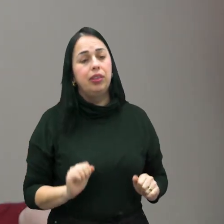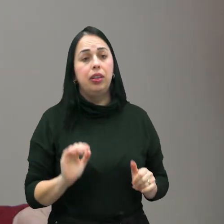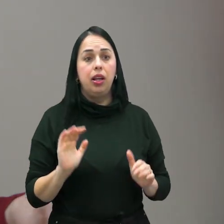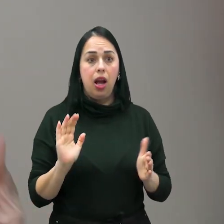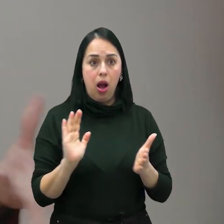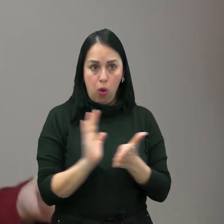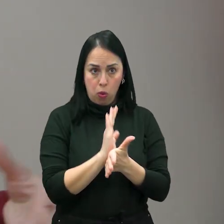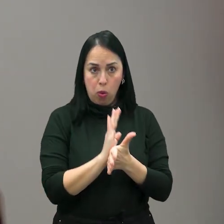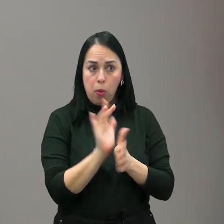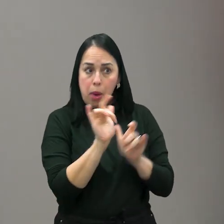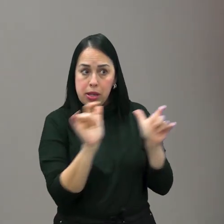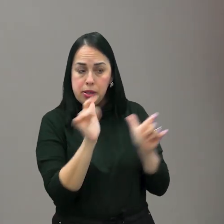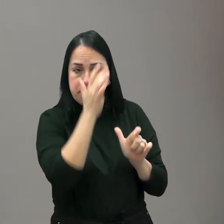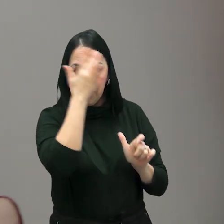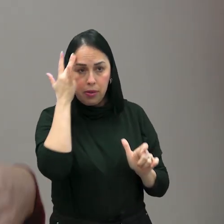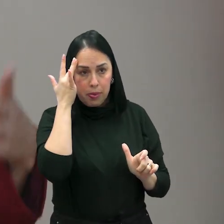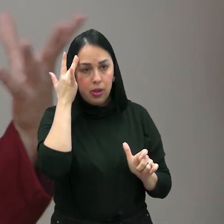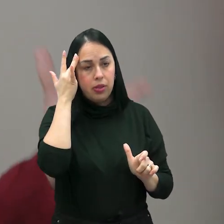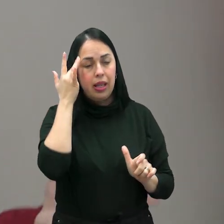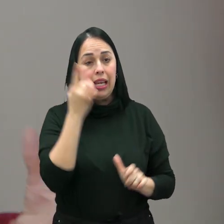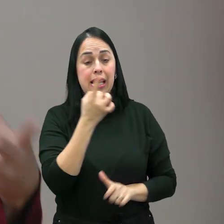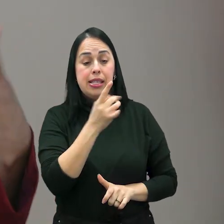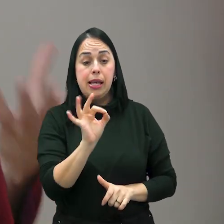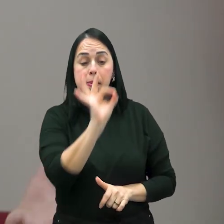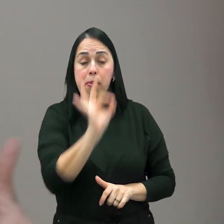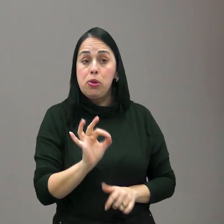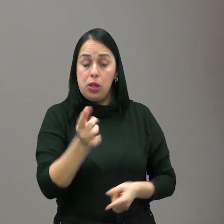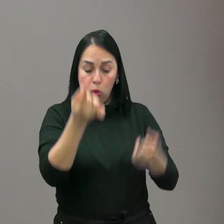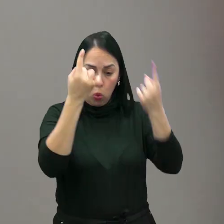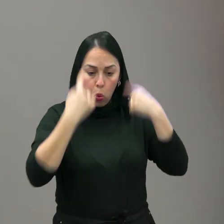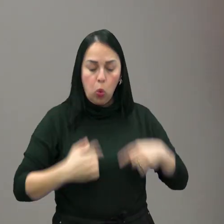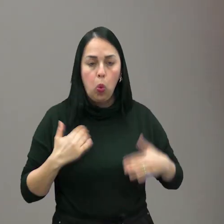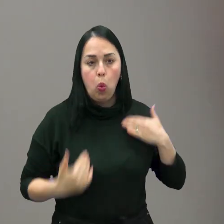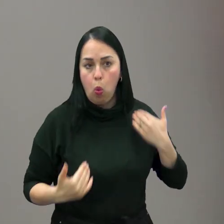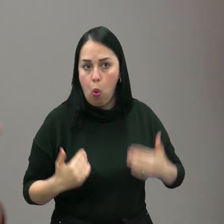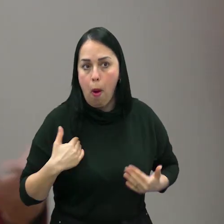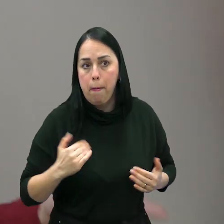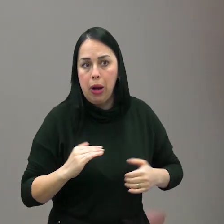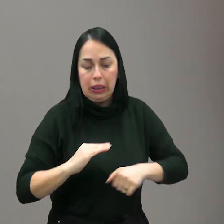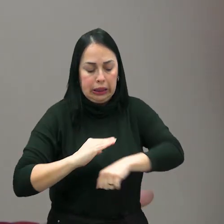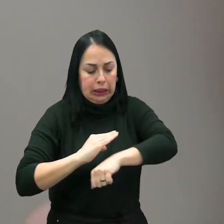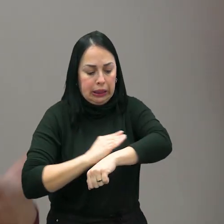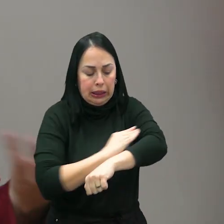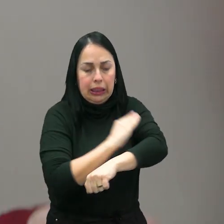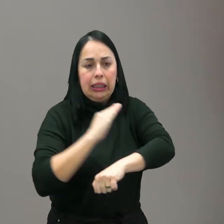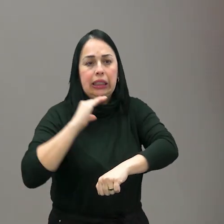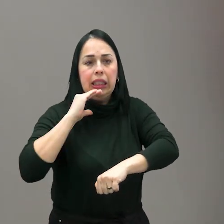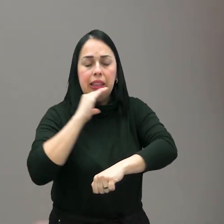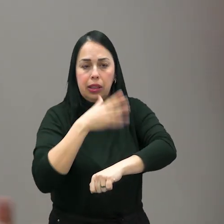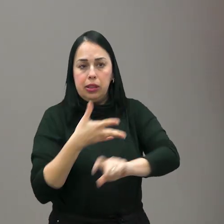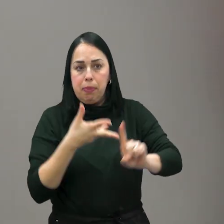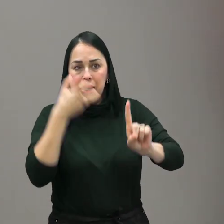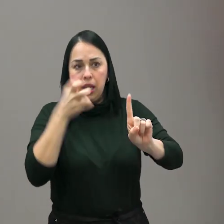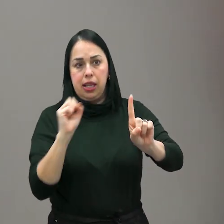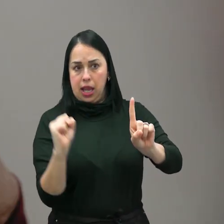alguns casos, claro, a pessoa tem ali quase 100% do corpo queimado, então a gente já compreende a